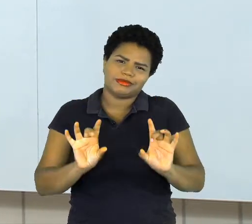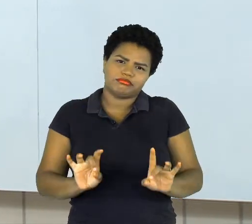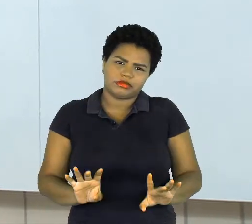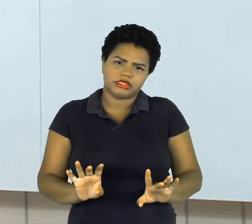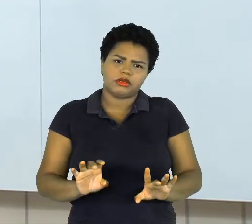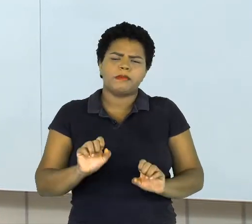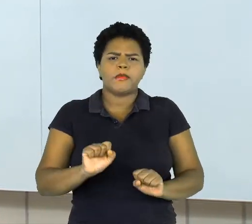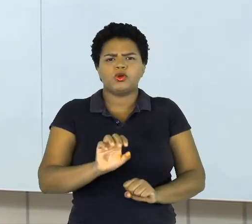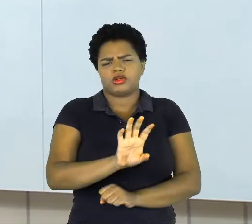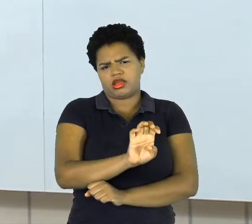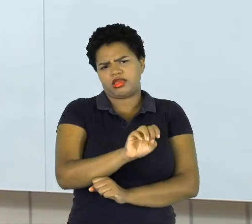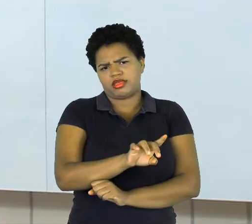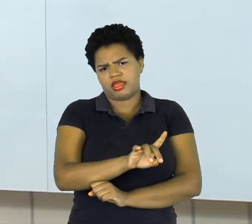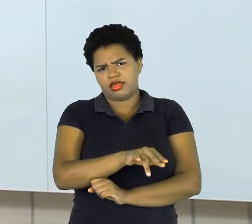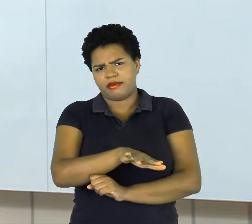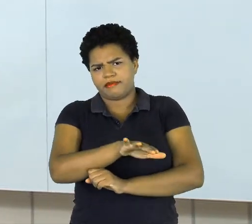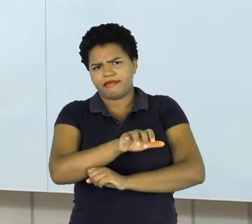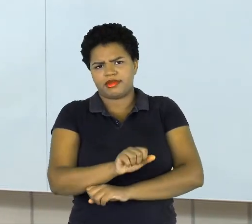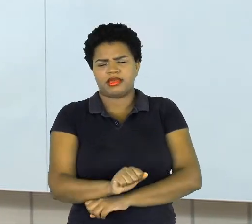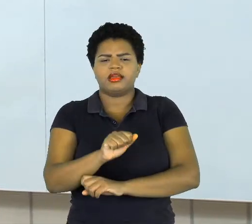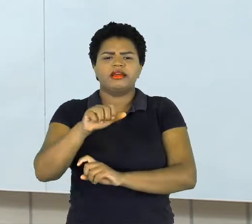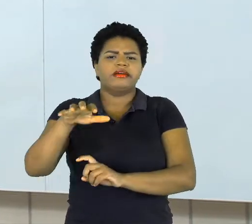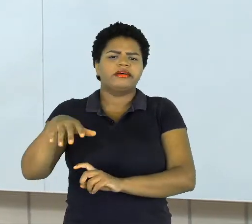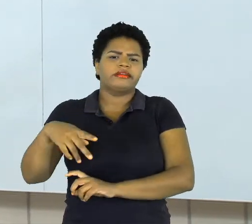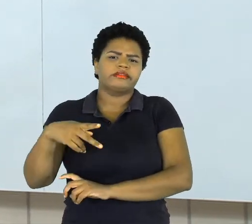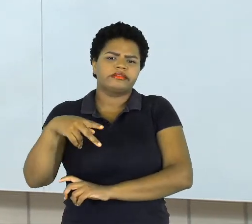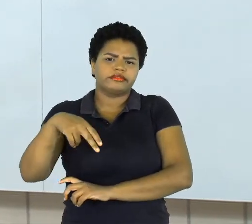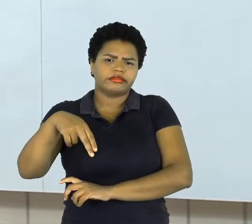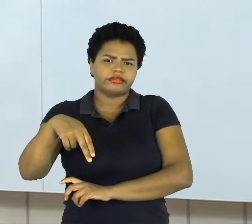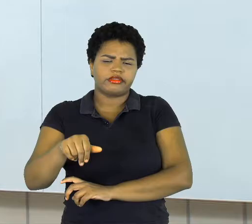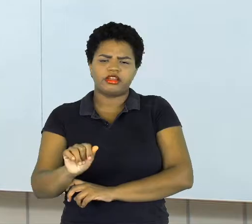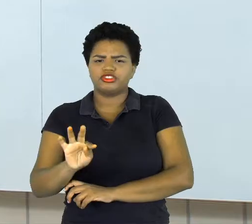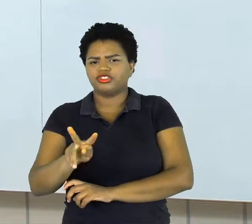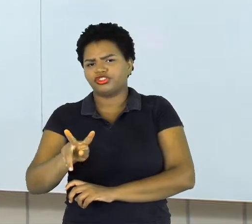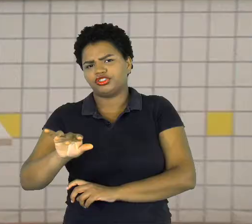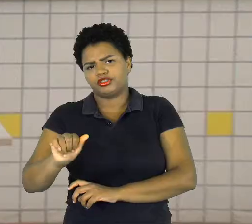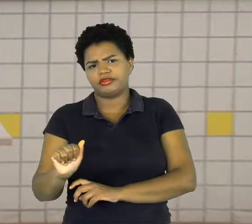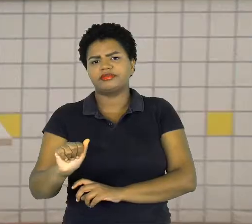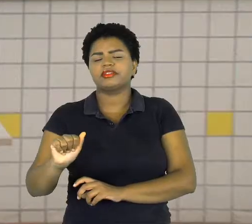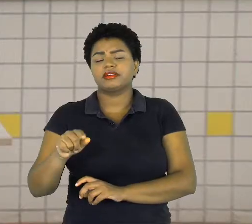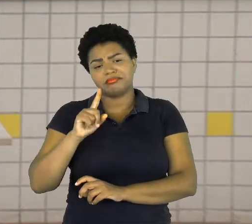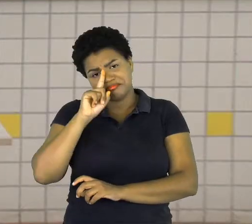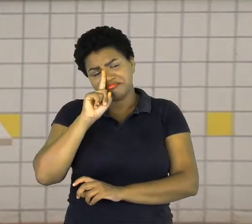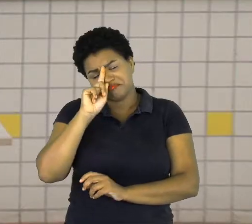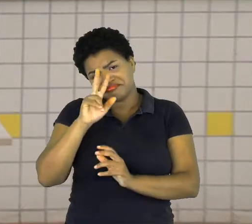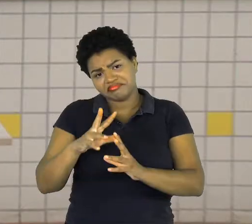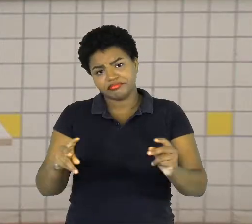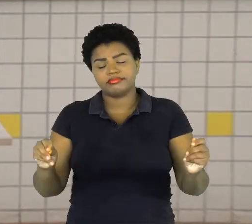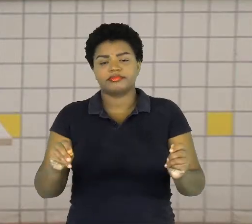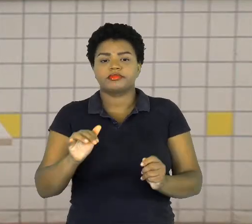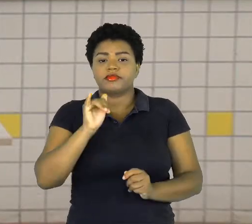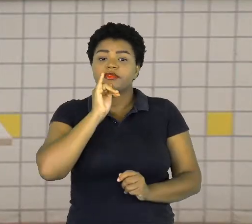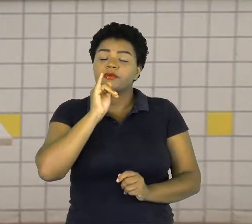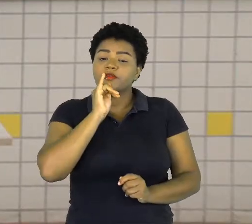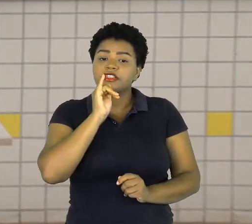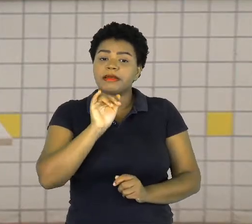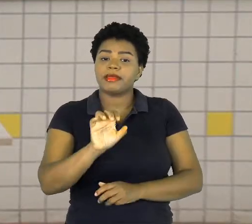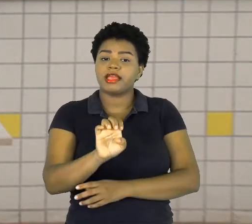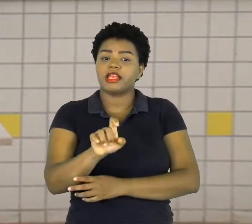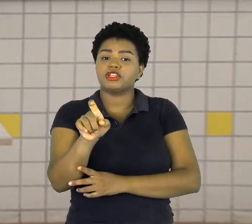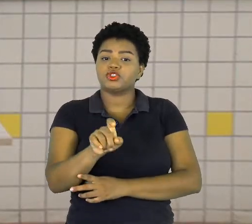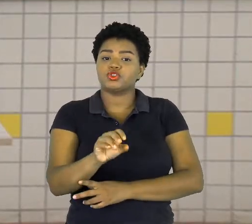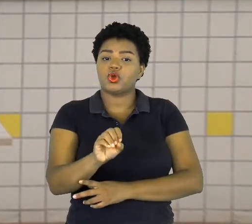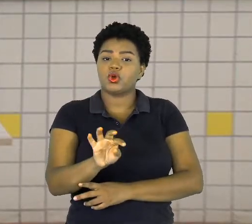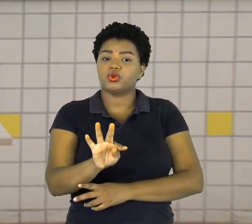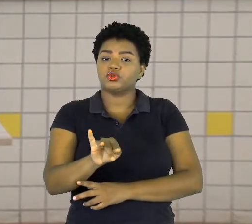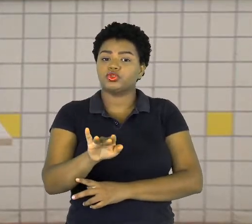endêmica, pode ser nativa e ameaçada de extinção, né? Espécie exótica são espécies que não são nativas, é